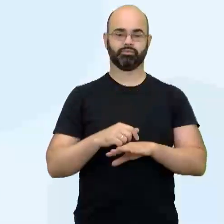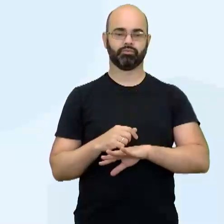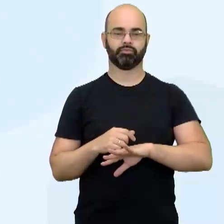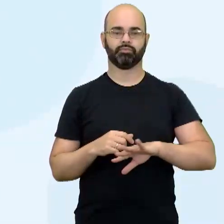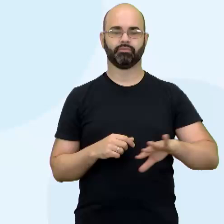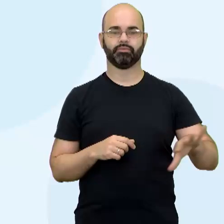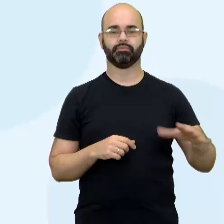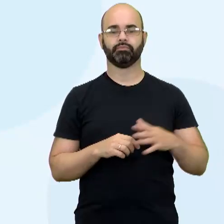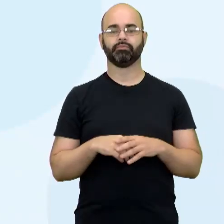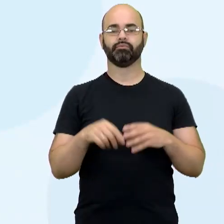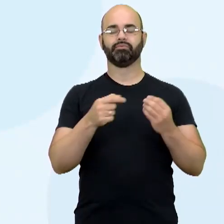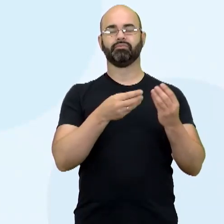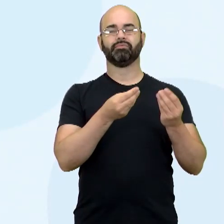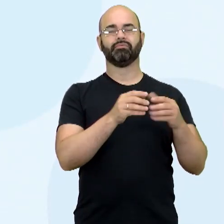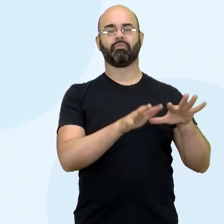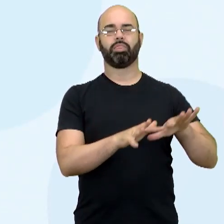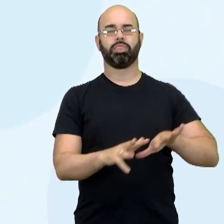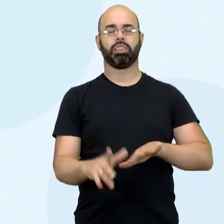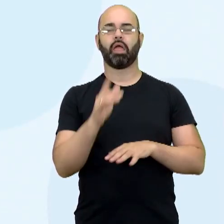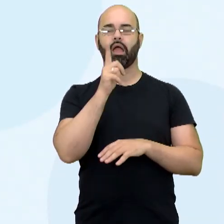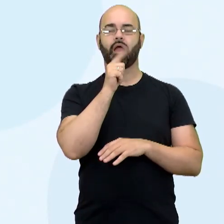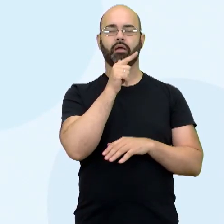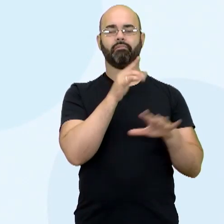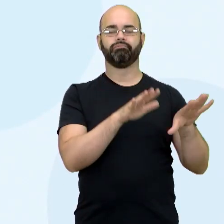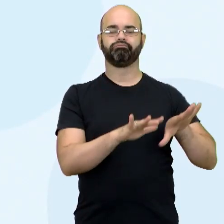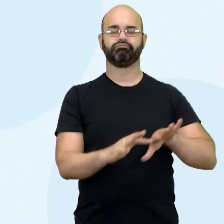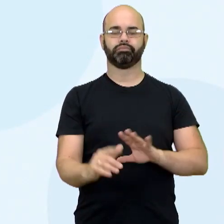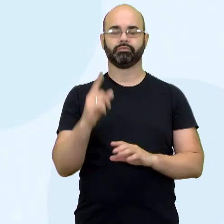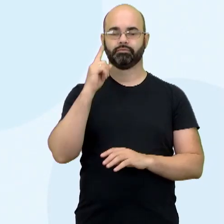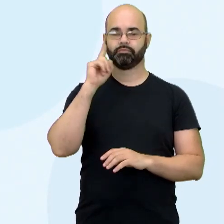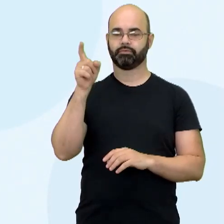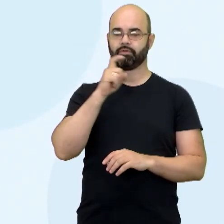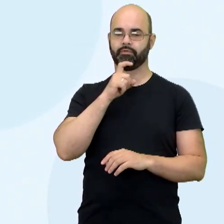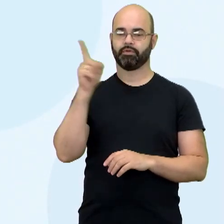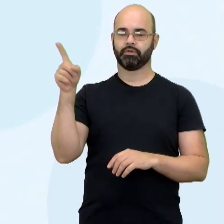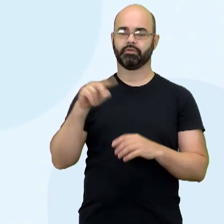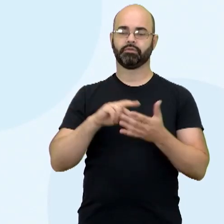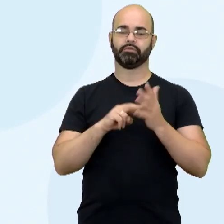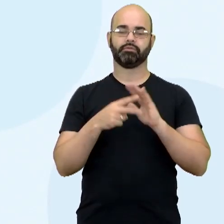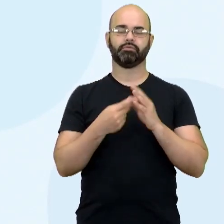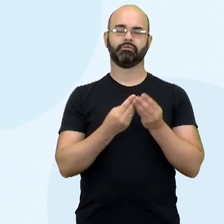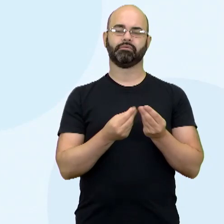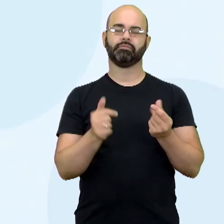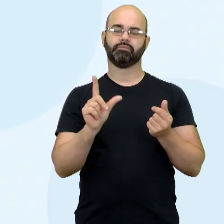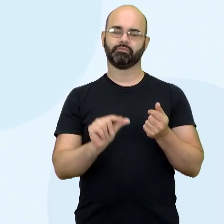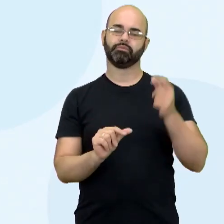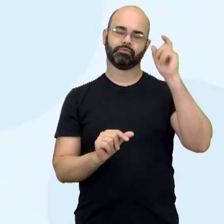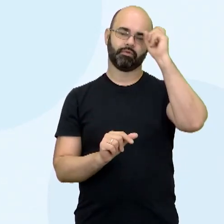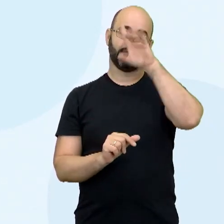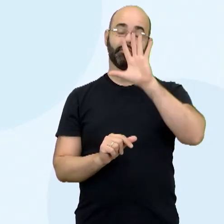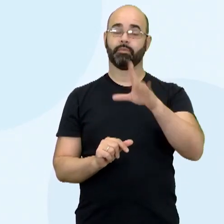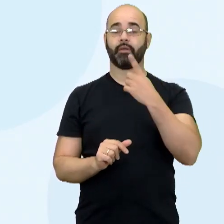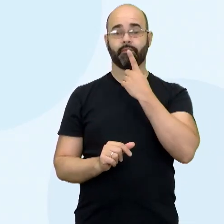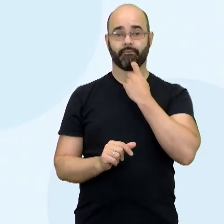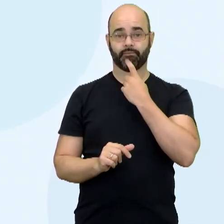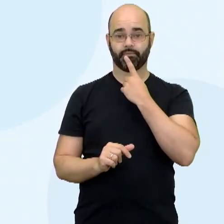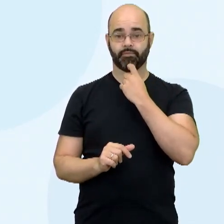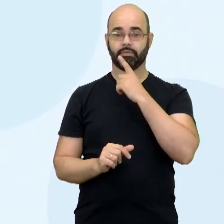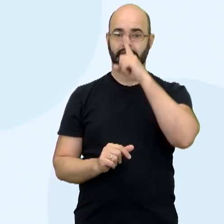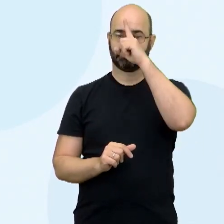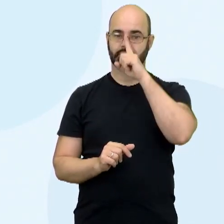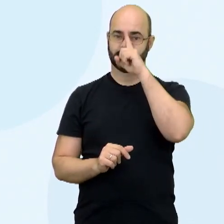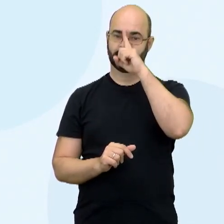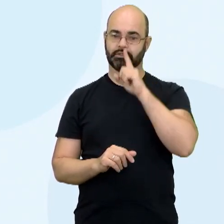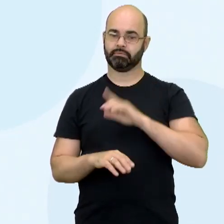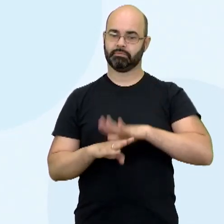suscetibilidade, erosão hídrica, né? O que está em verde tem baixa suscetibilidade, né? E o que está em vermelho, muito